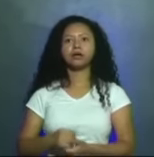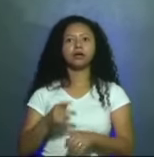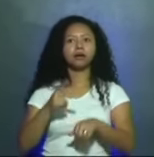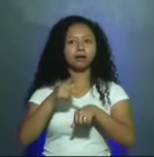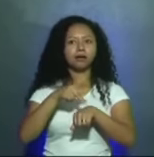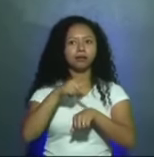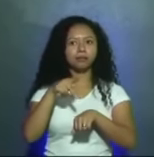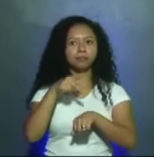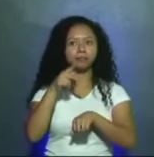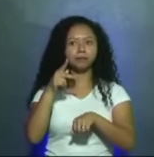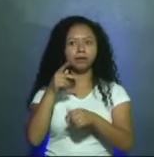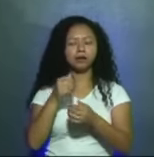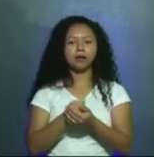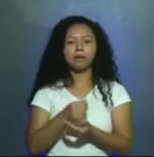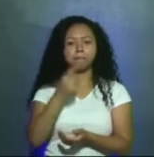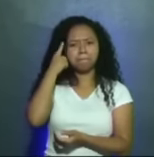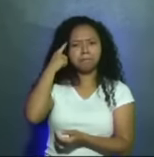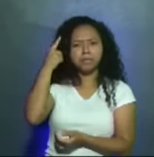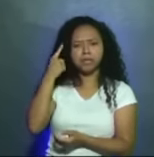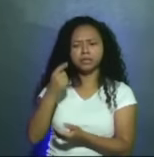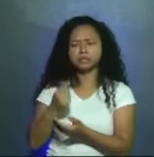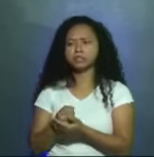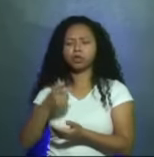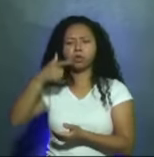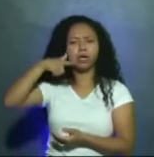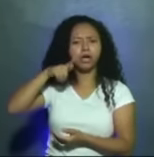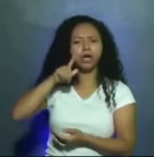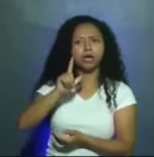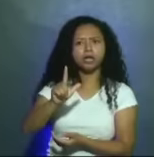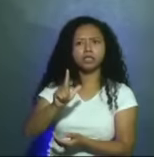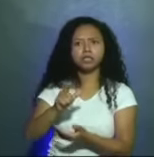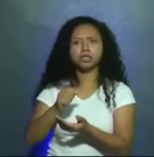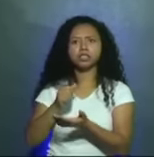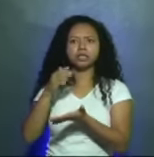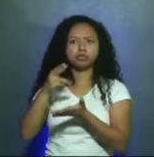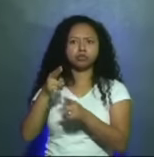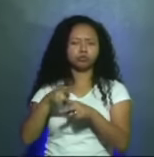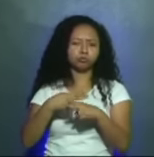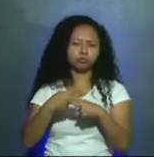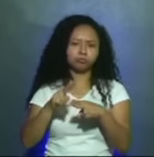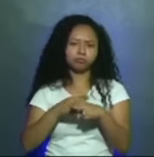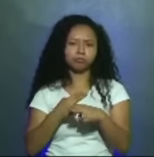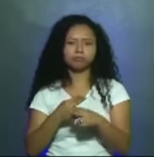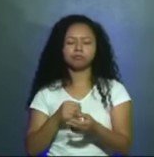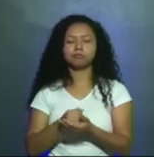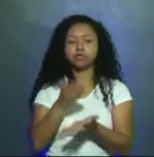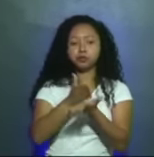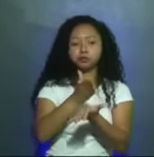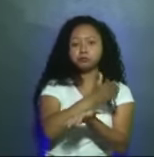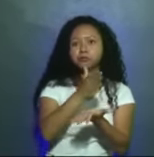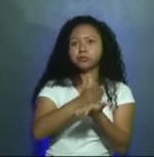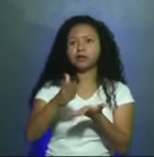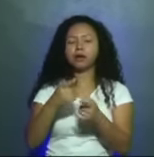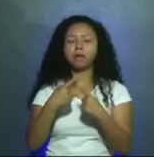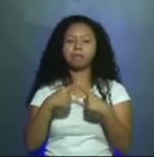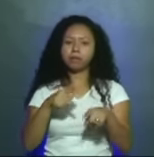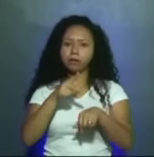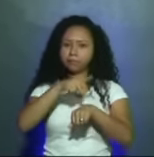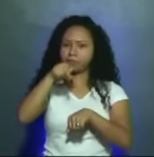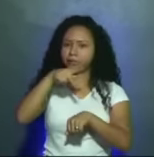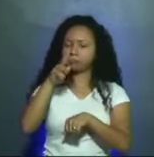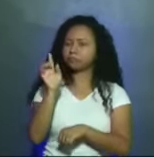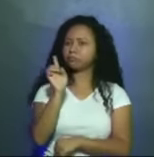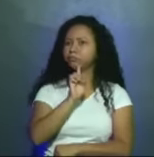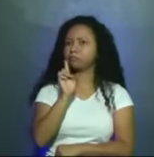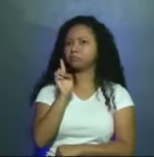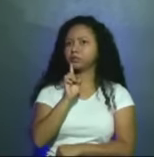só ganhar chocolate e dividir com a família. Mas a Páscoa não é isso não.